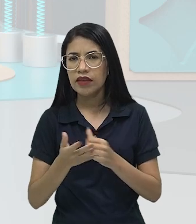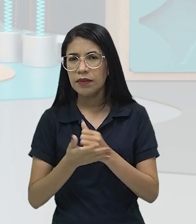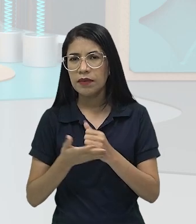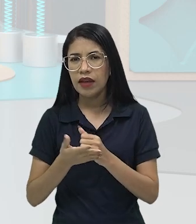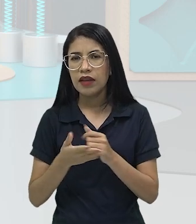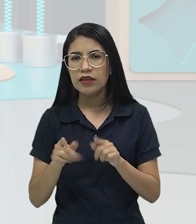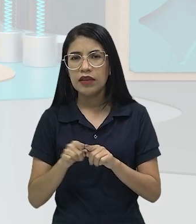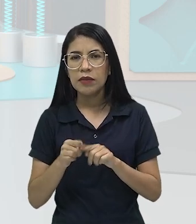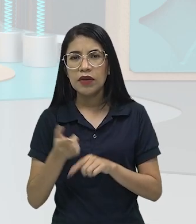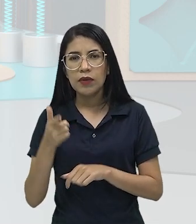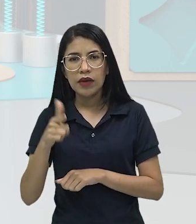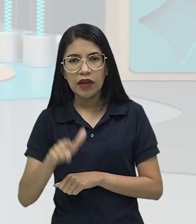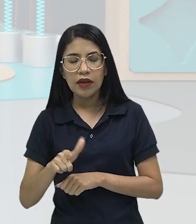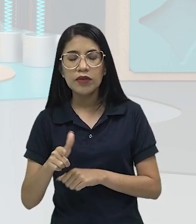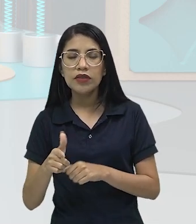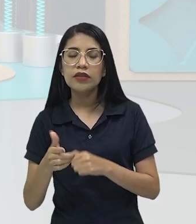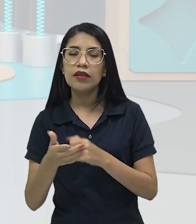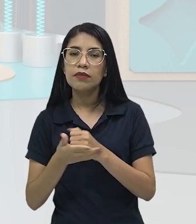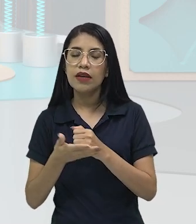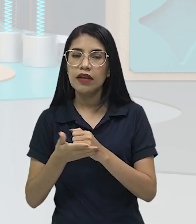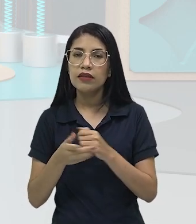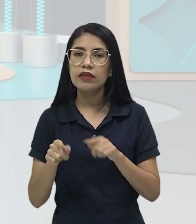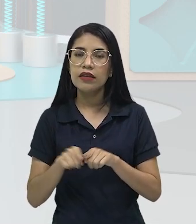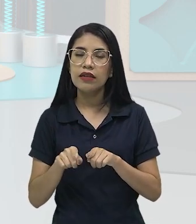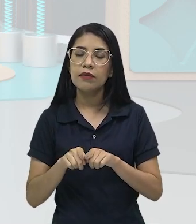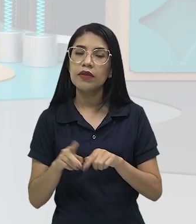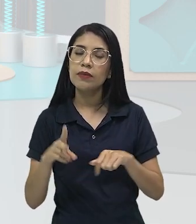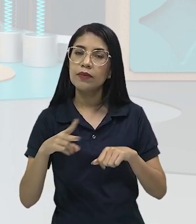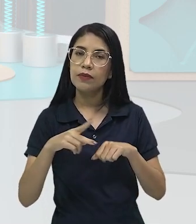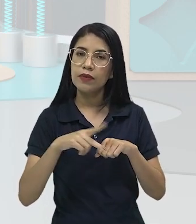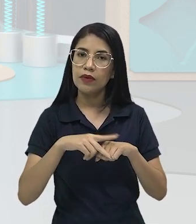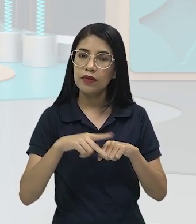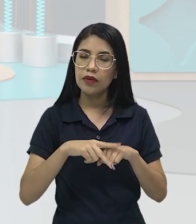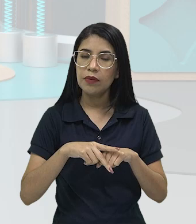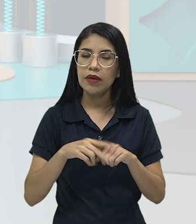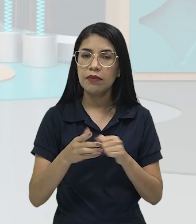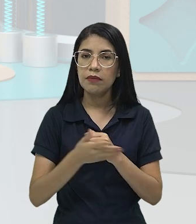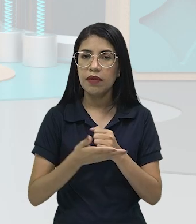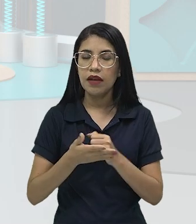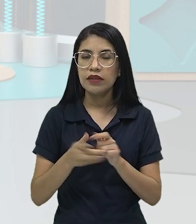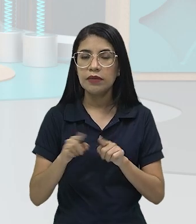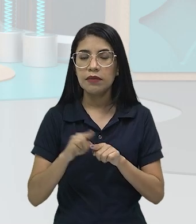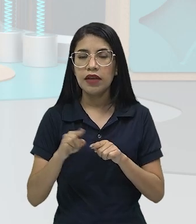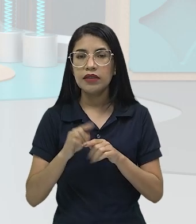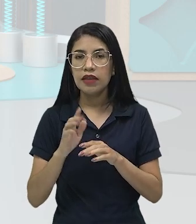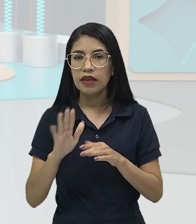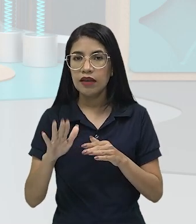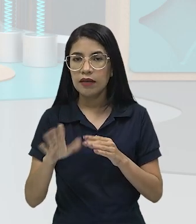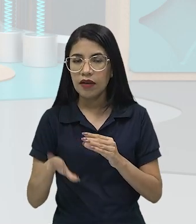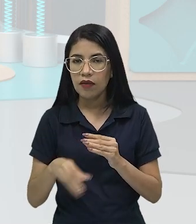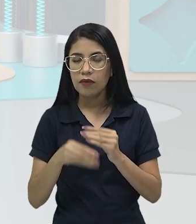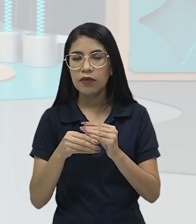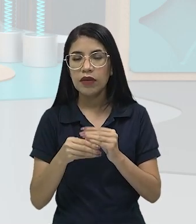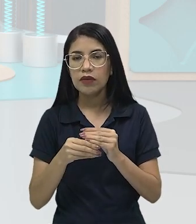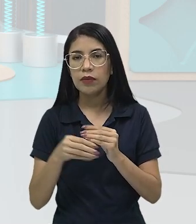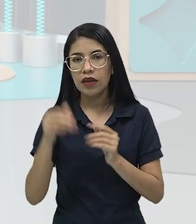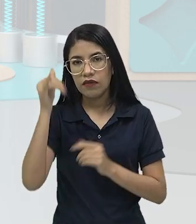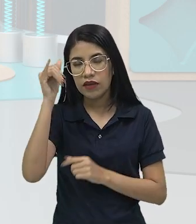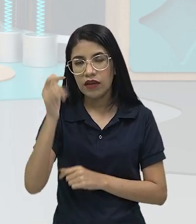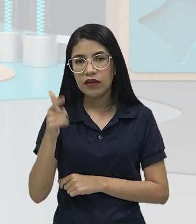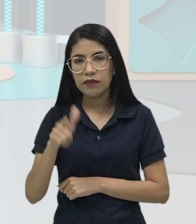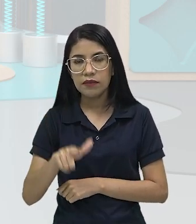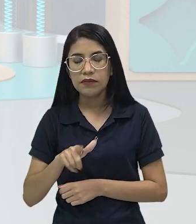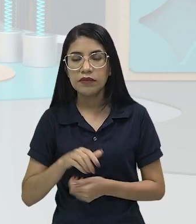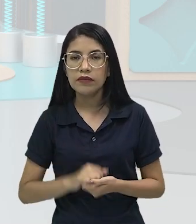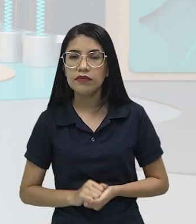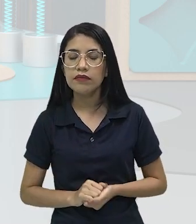como a repetição é básica, o uso de pronomes também é bastante básico, mas um pouco mais avançado que o uso de repetição,